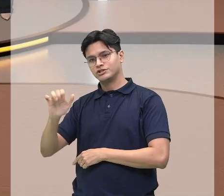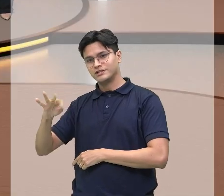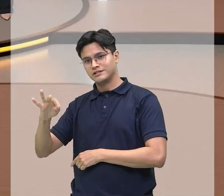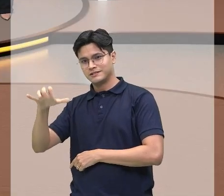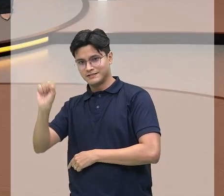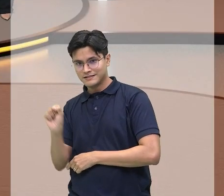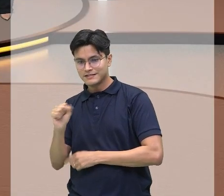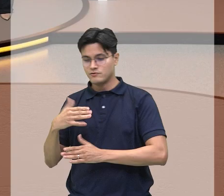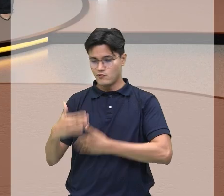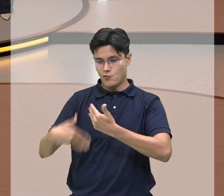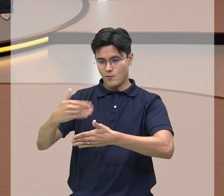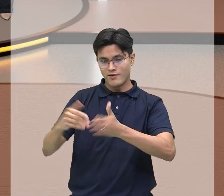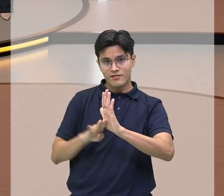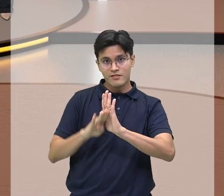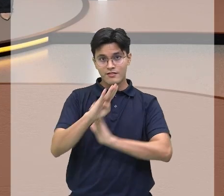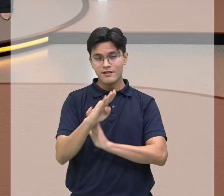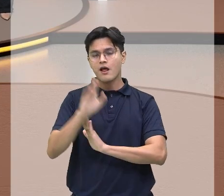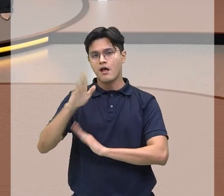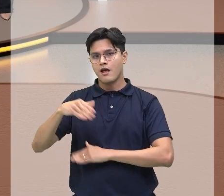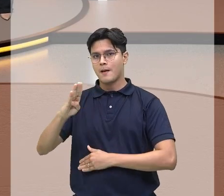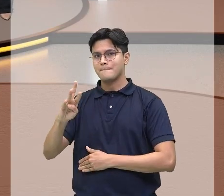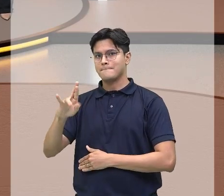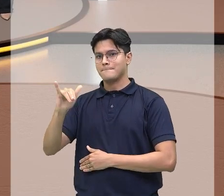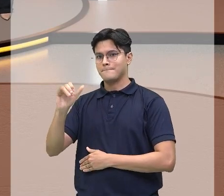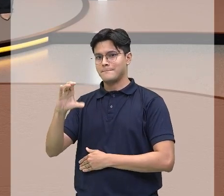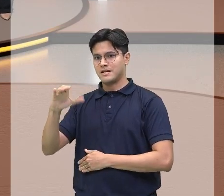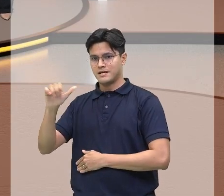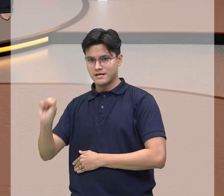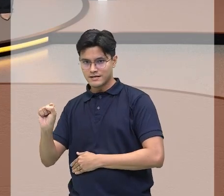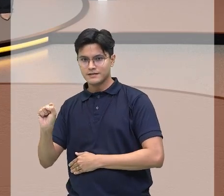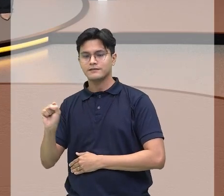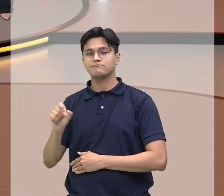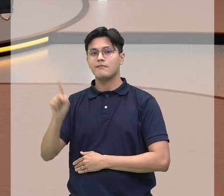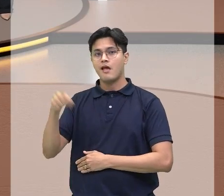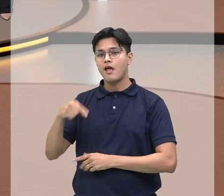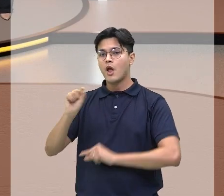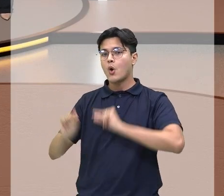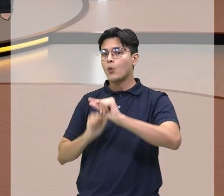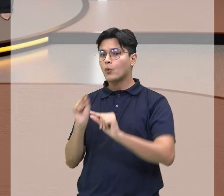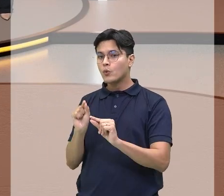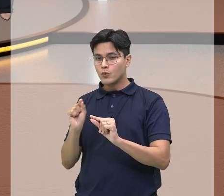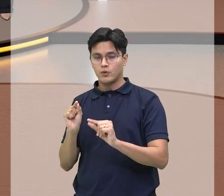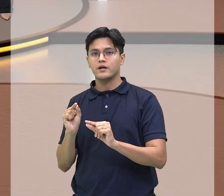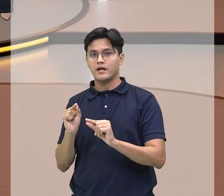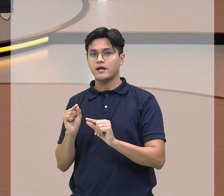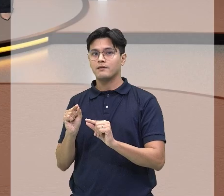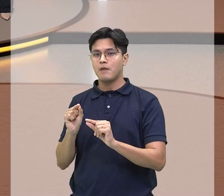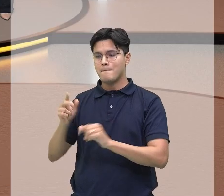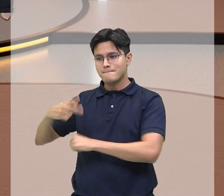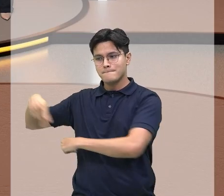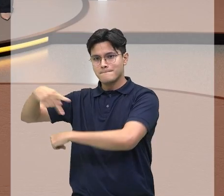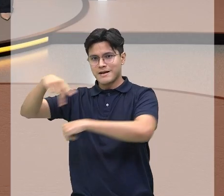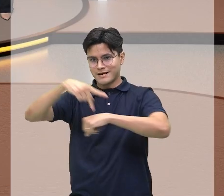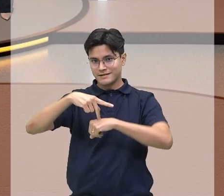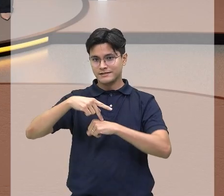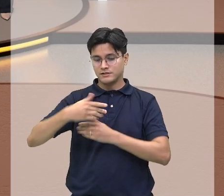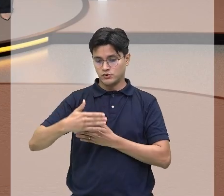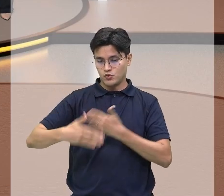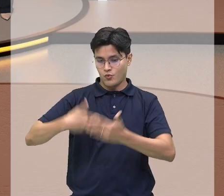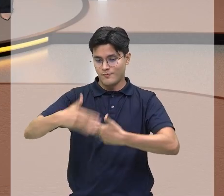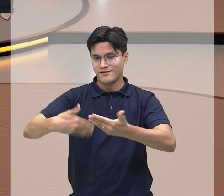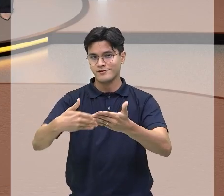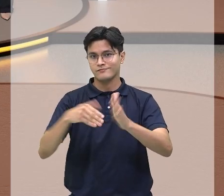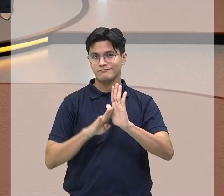sigla que a gente observa, o BRICS, gente, vai ser a junção de países emergentes. No caso, o